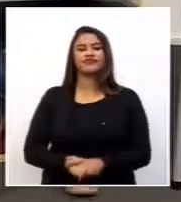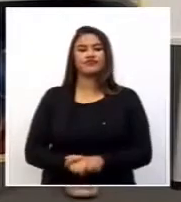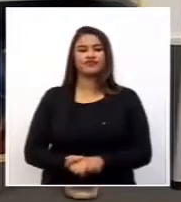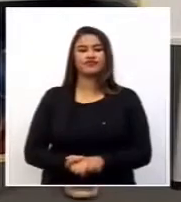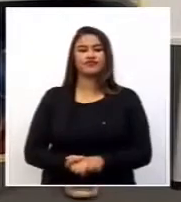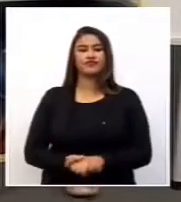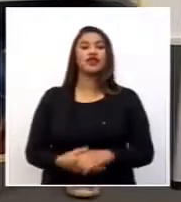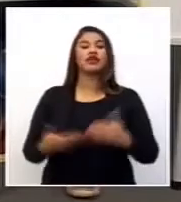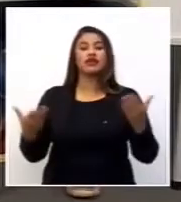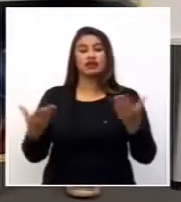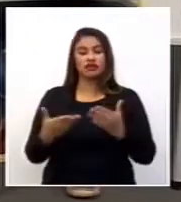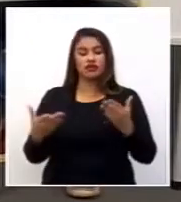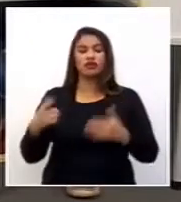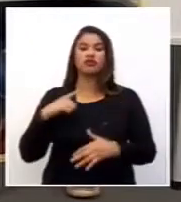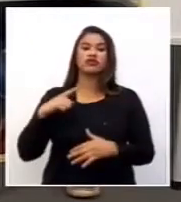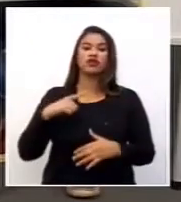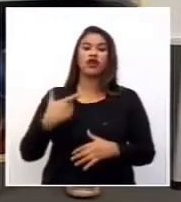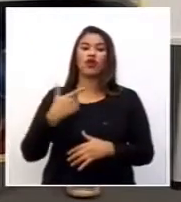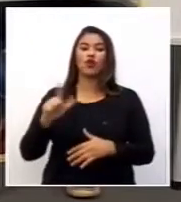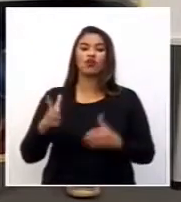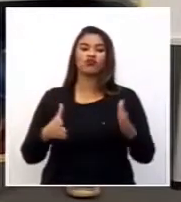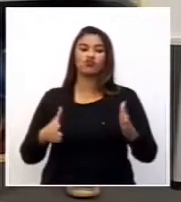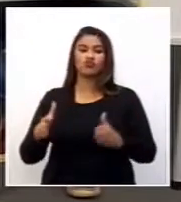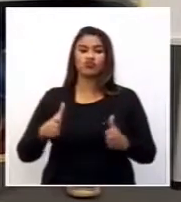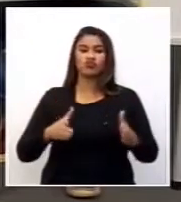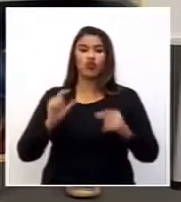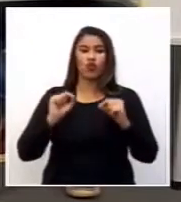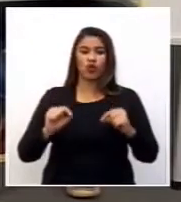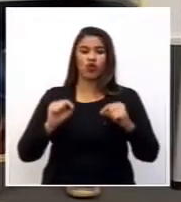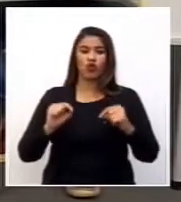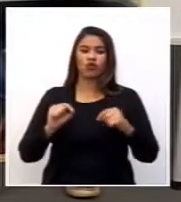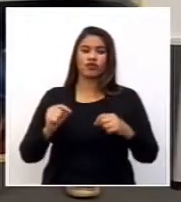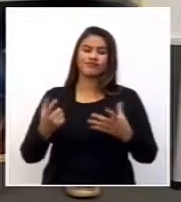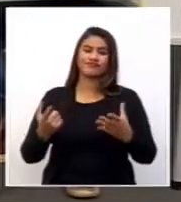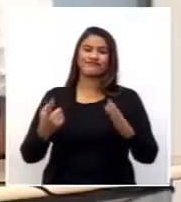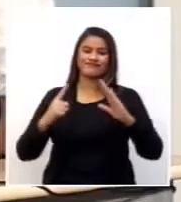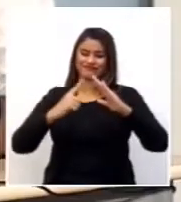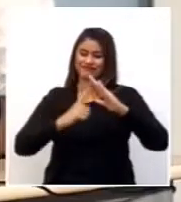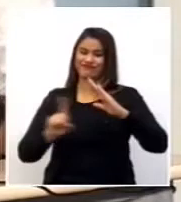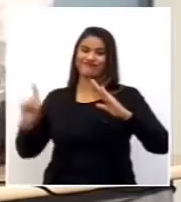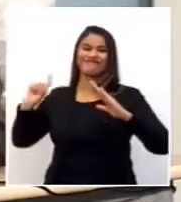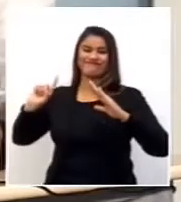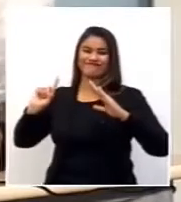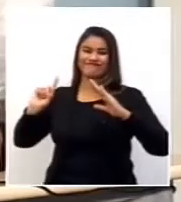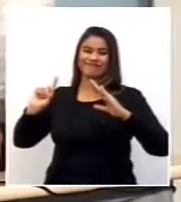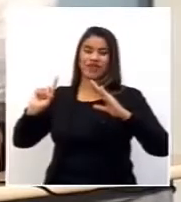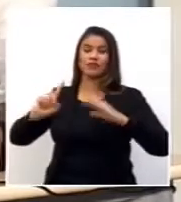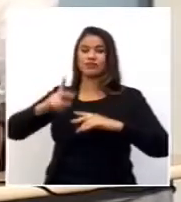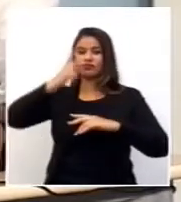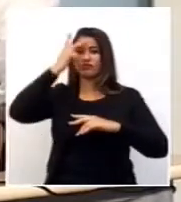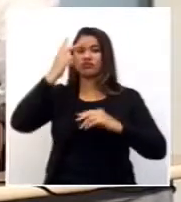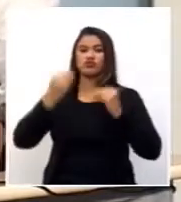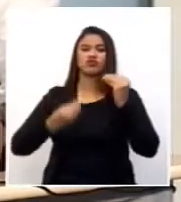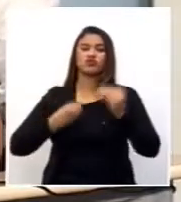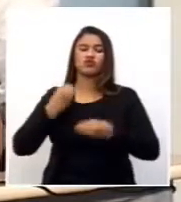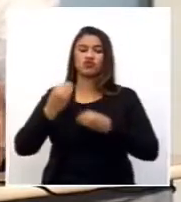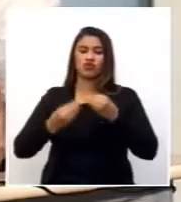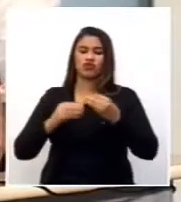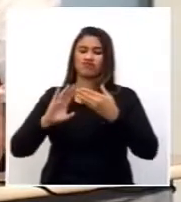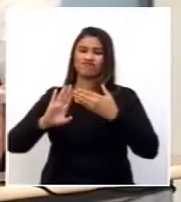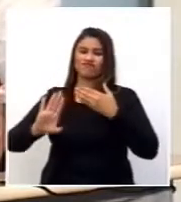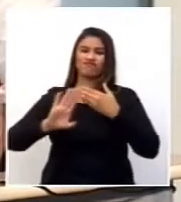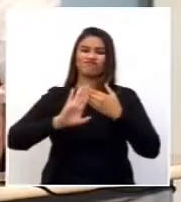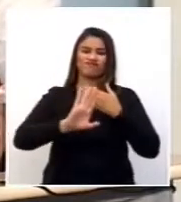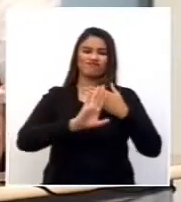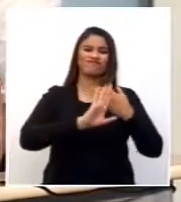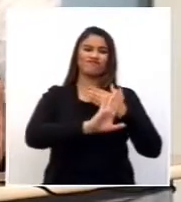outro momento, né? Isso, que é a questão do isolamento social, né? As pessoas estão distantes umas